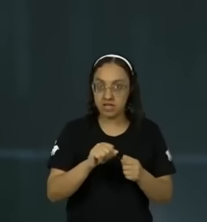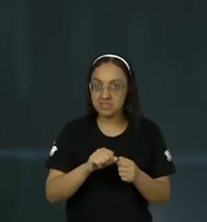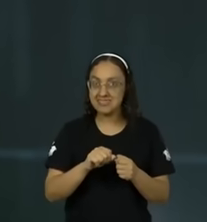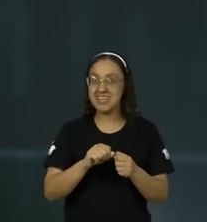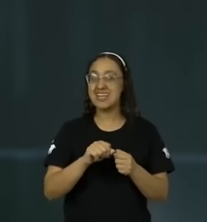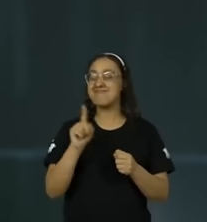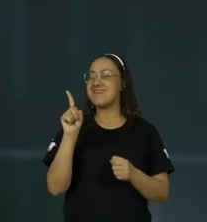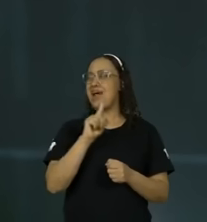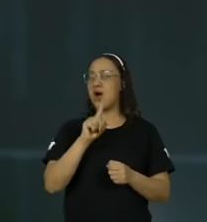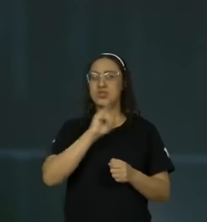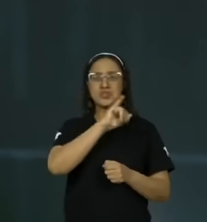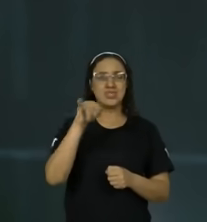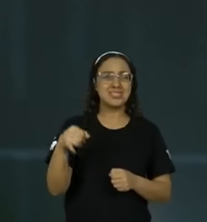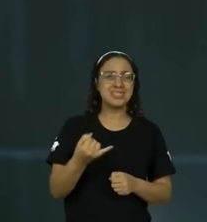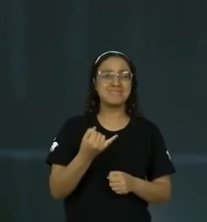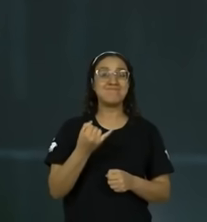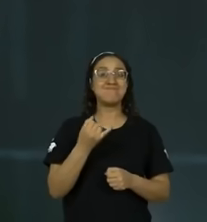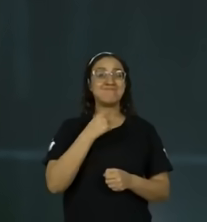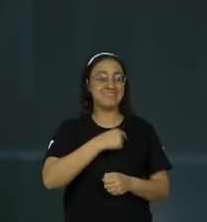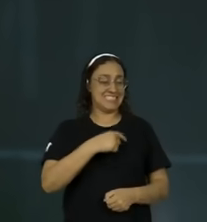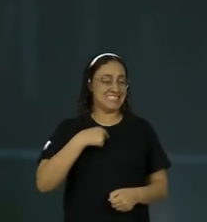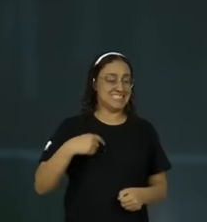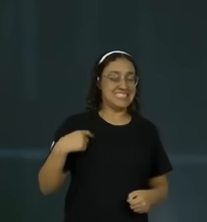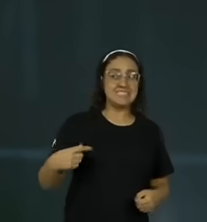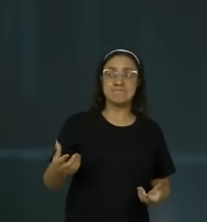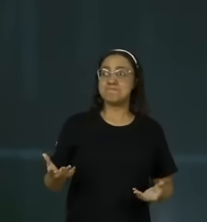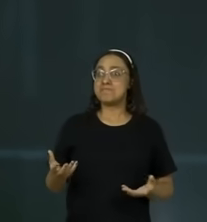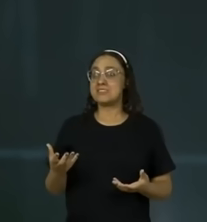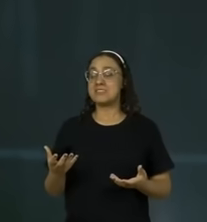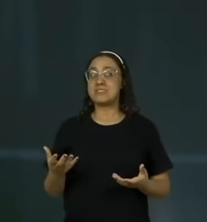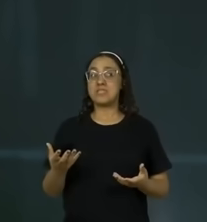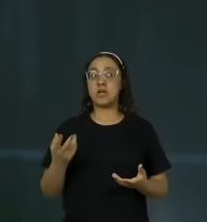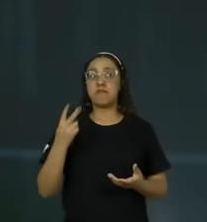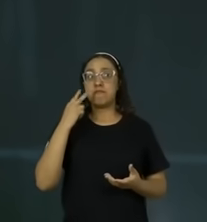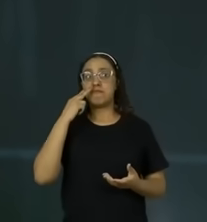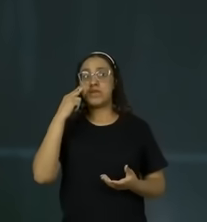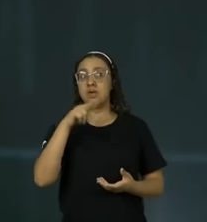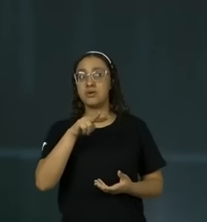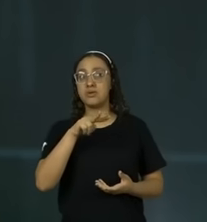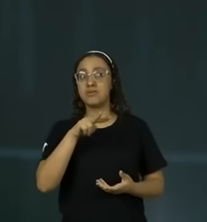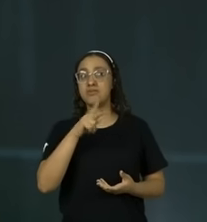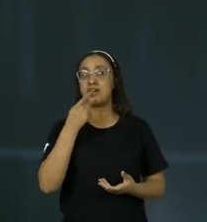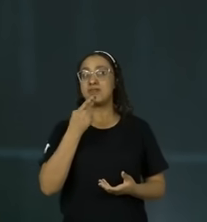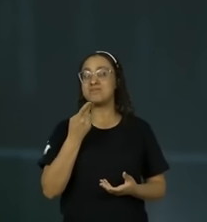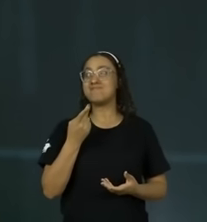camarada amargo. Mas em vez disso, surpreendentemente, José escolheu a